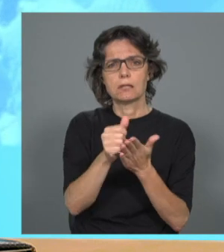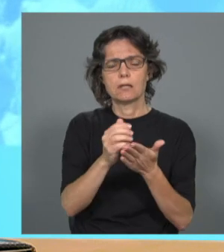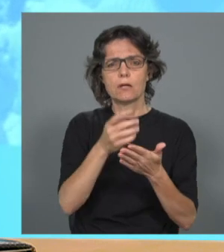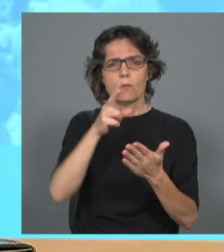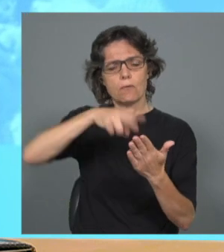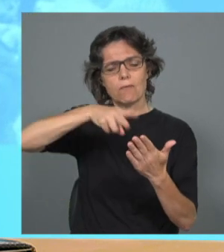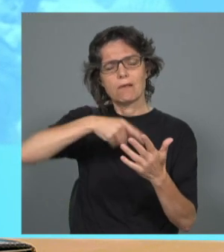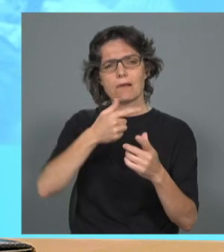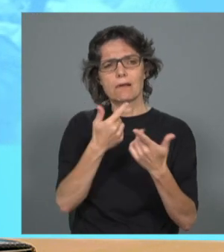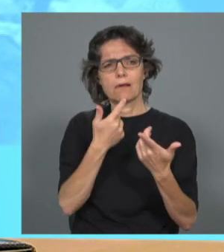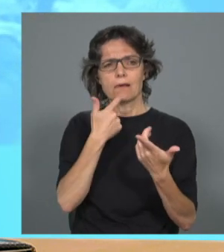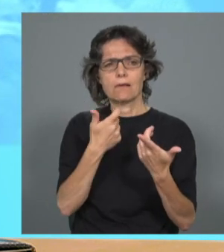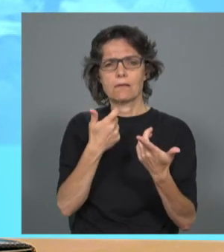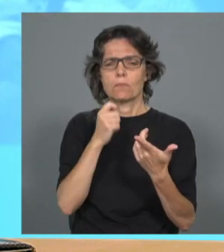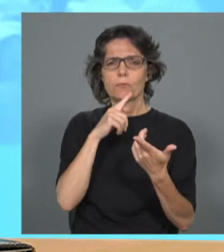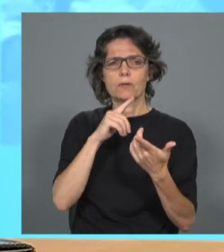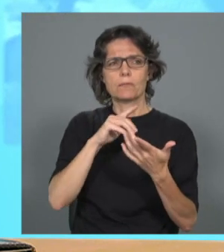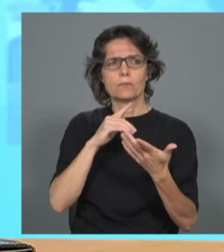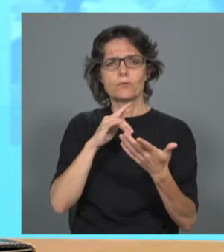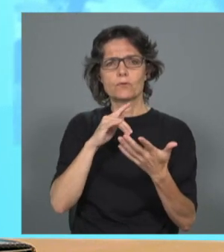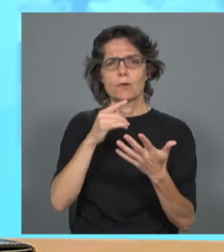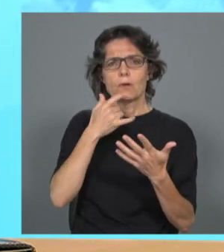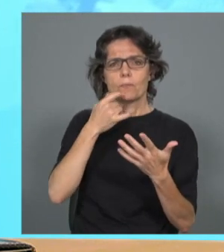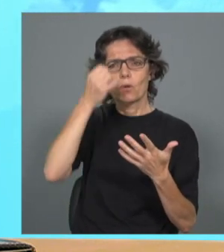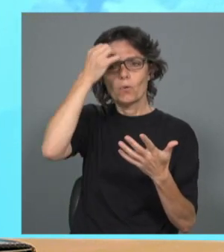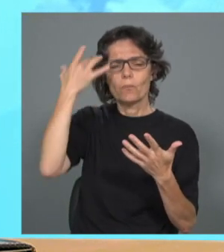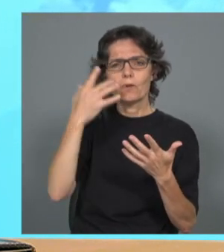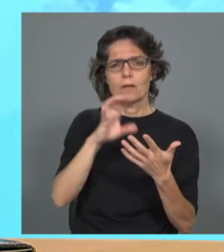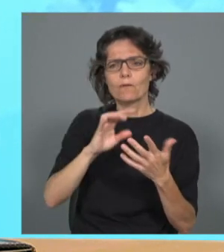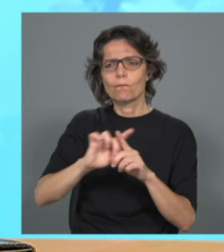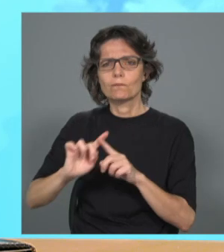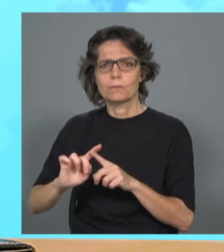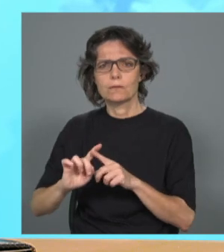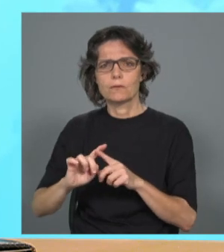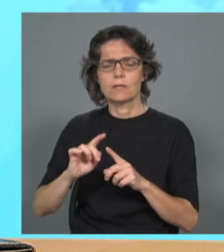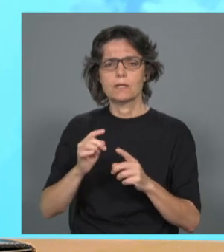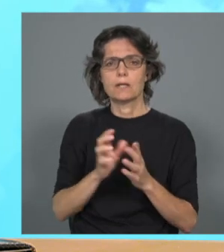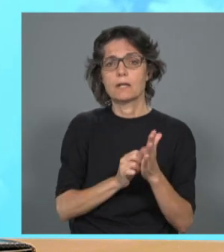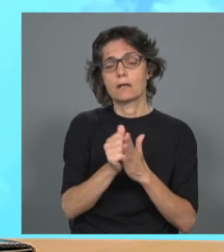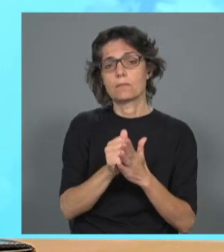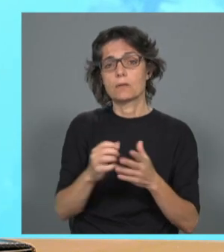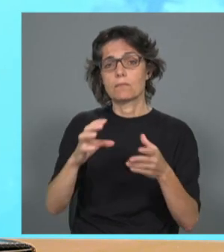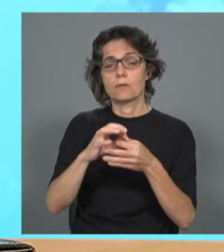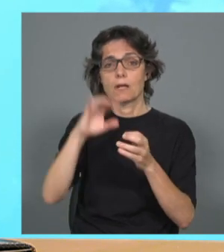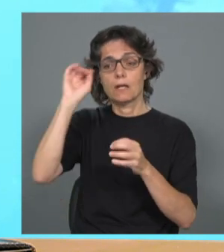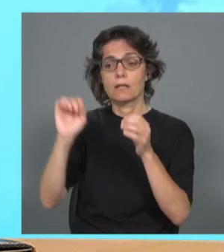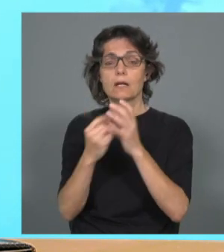e inclusive se acusa a Bíblia de algum desrespeito pela criação, não é? O que nem...